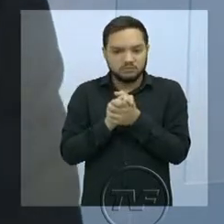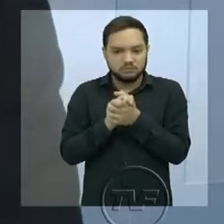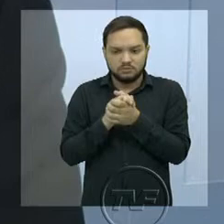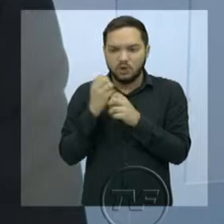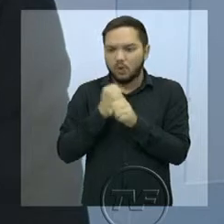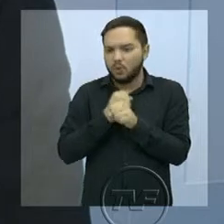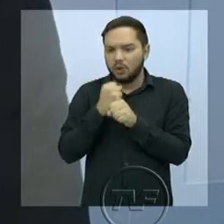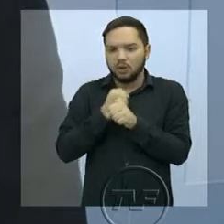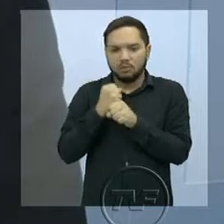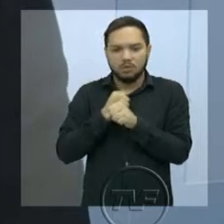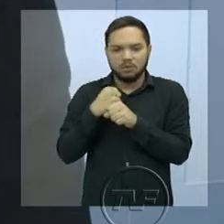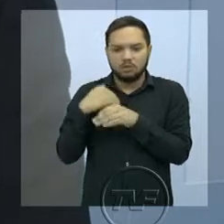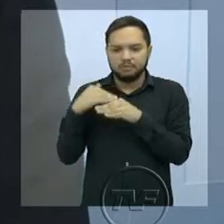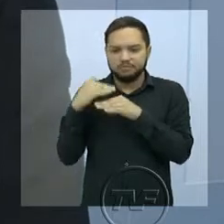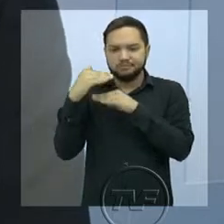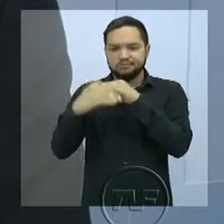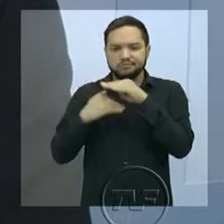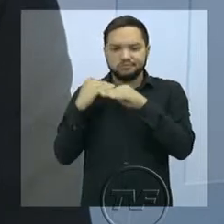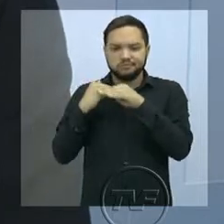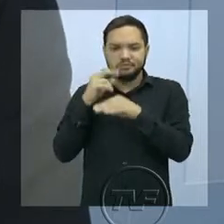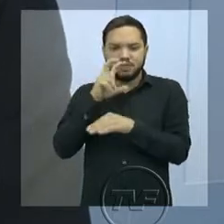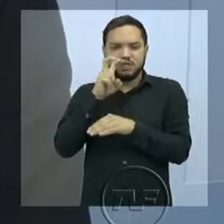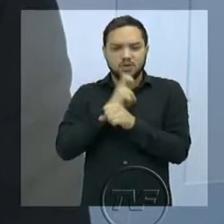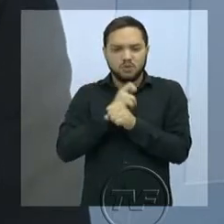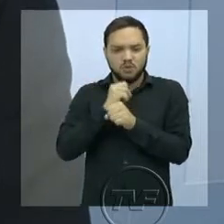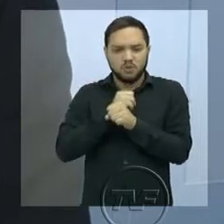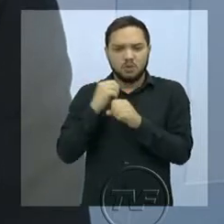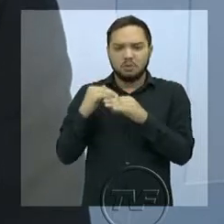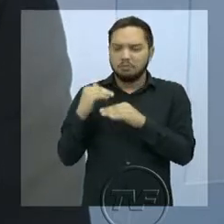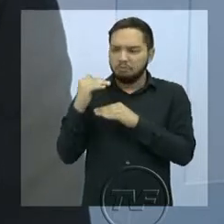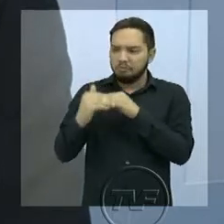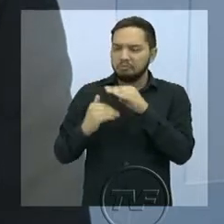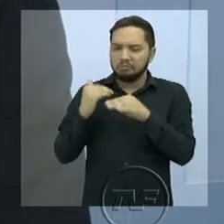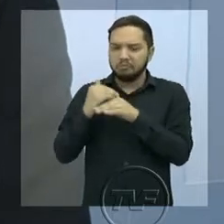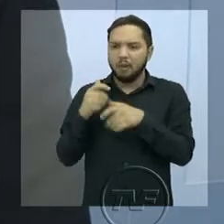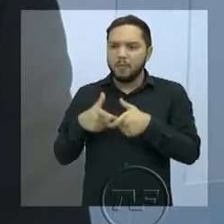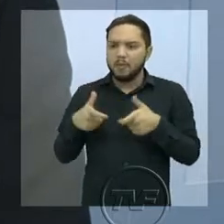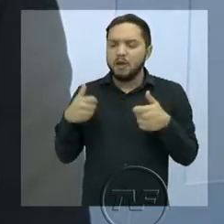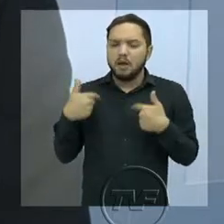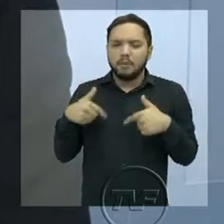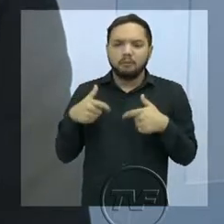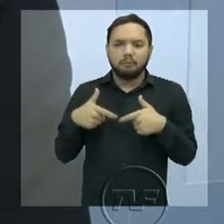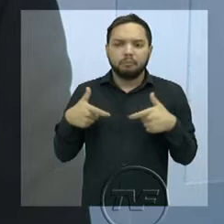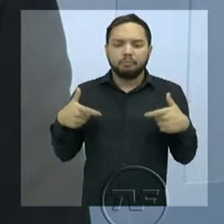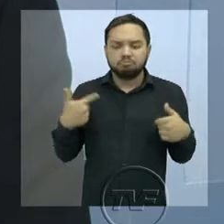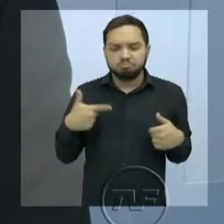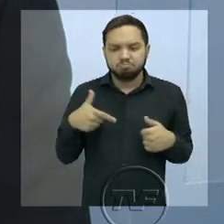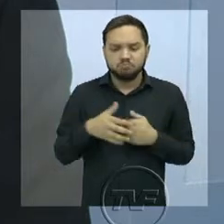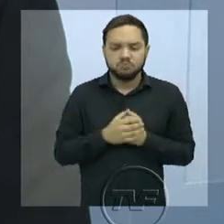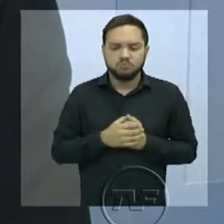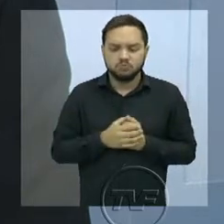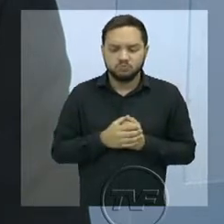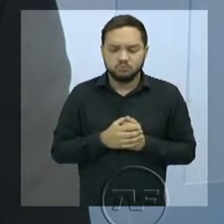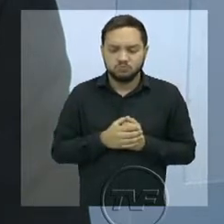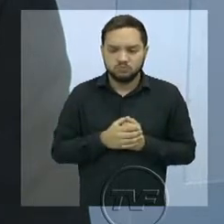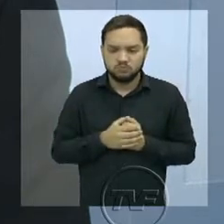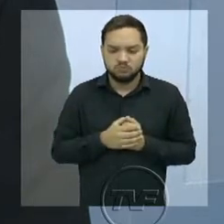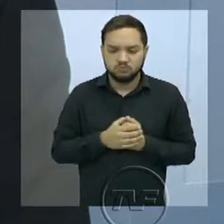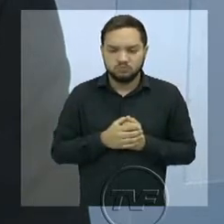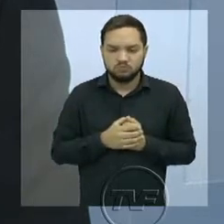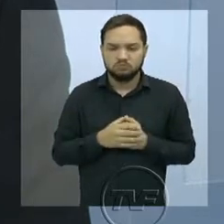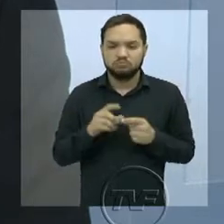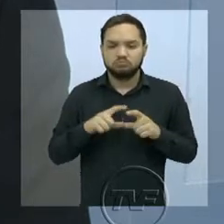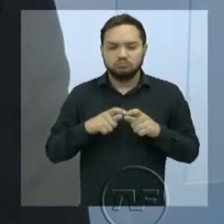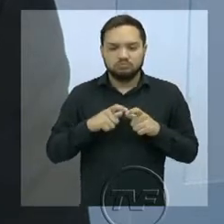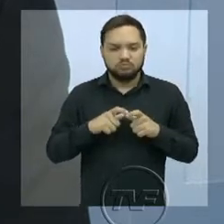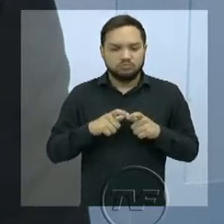anos, Paulo? Há quase 5 anos, 5, 6 anos. Isso quer dizer o quê? Nós temos uma